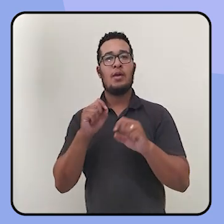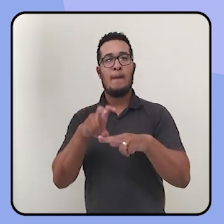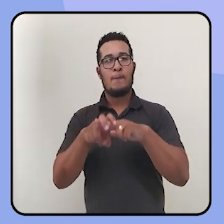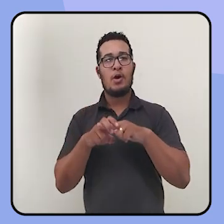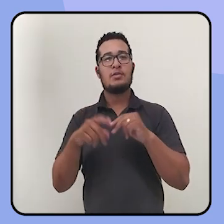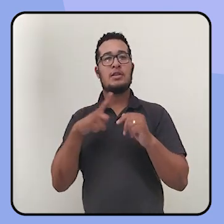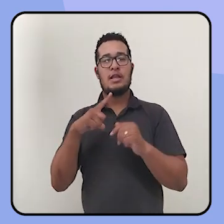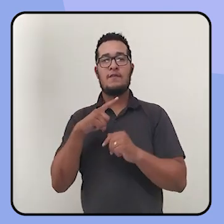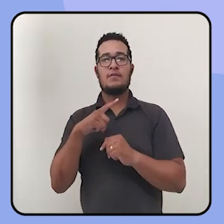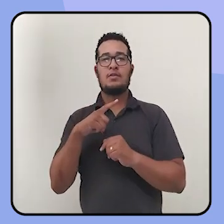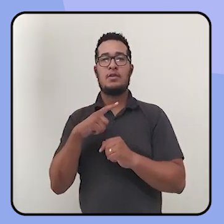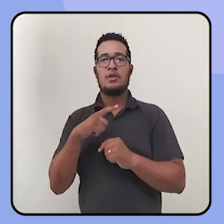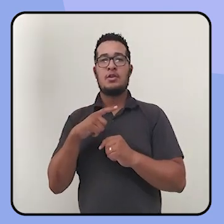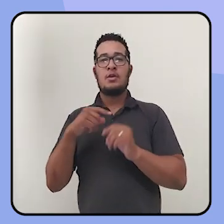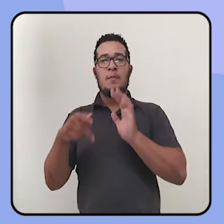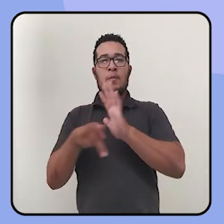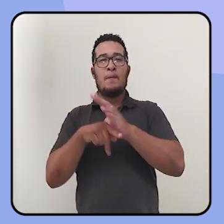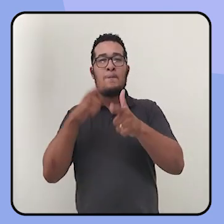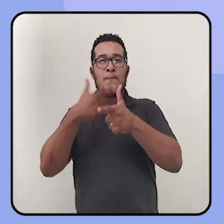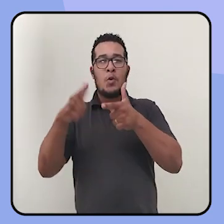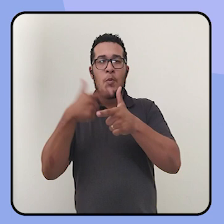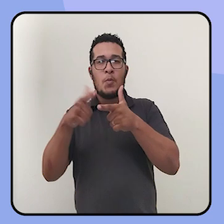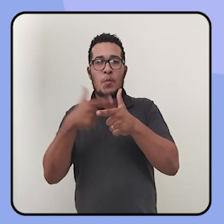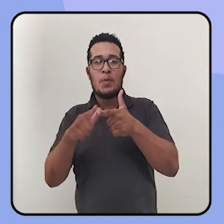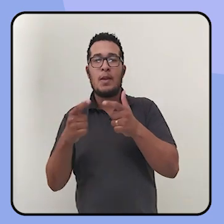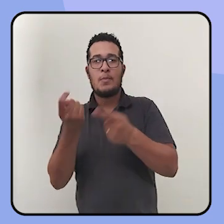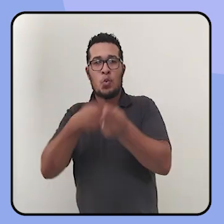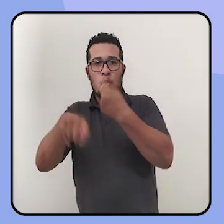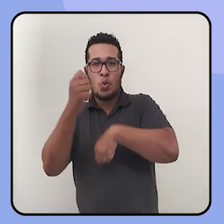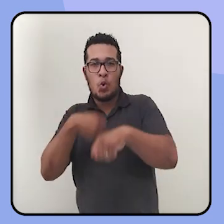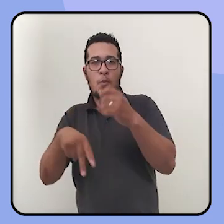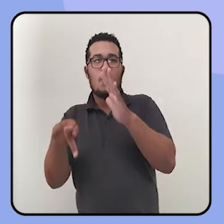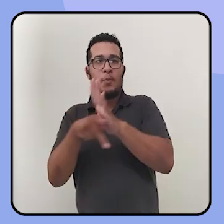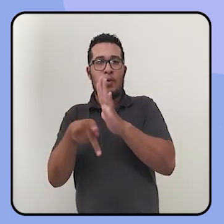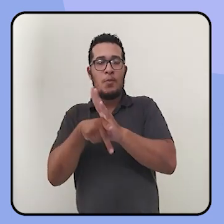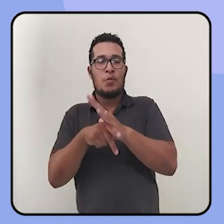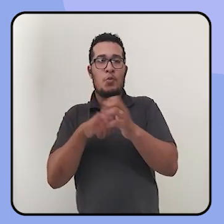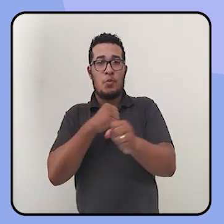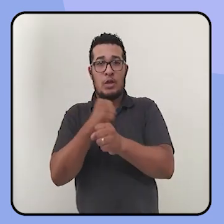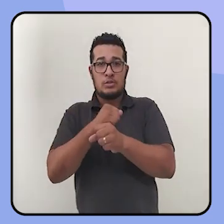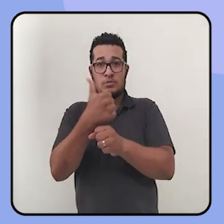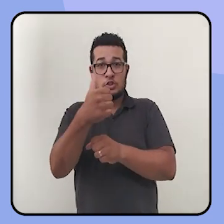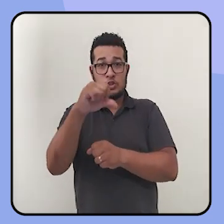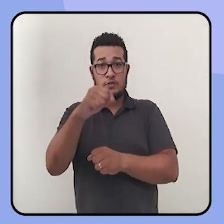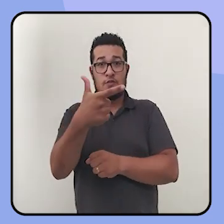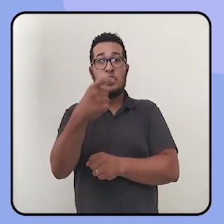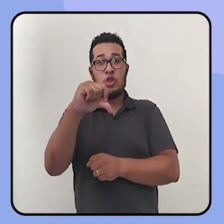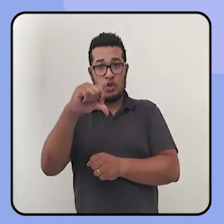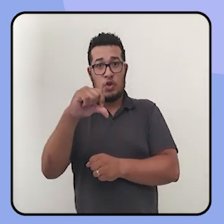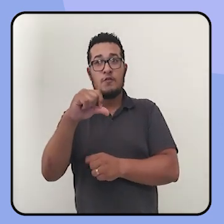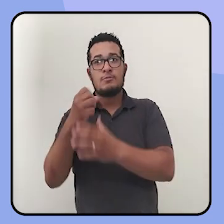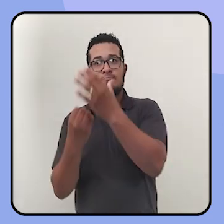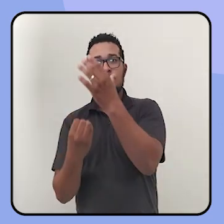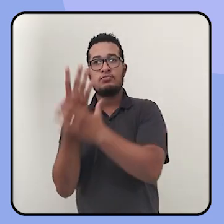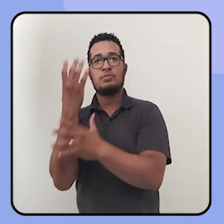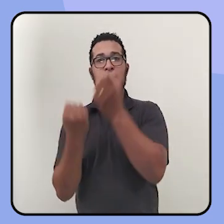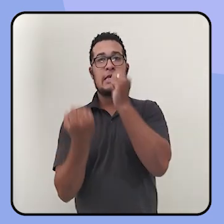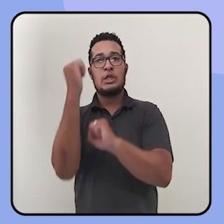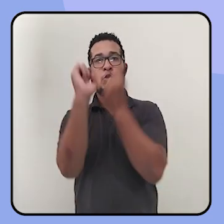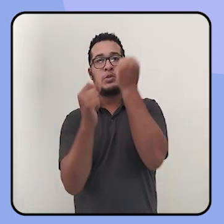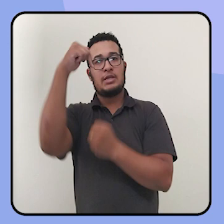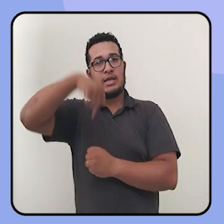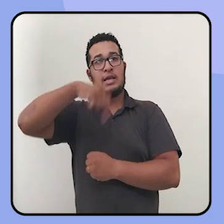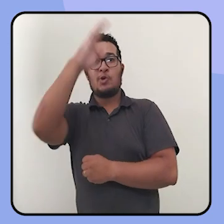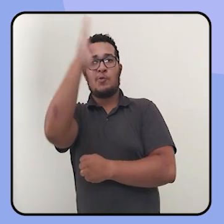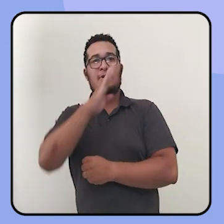Brasil. Temos aí 3 imagens importantes que retratam o marco, que retratam as 3 épocas,